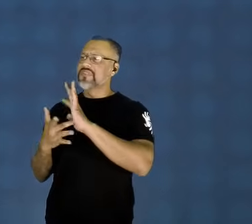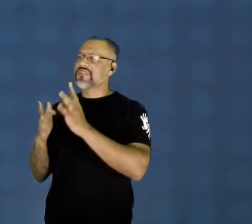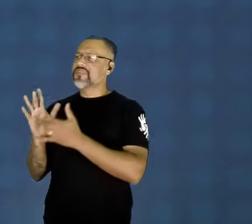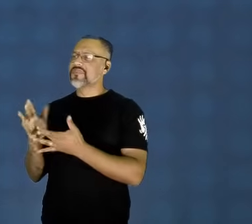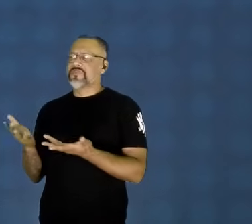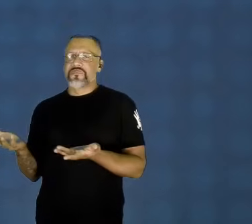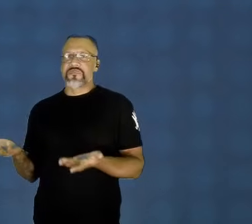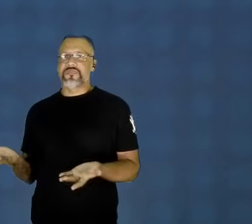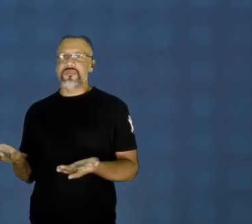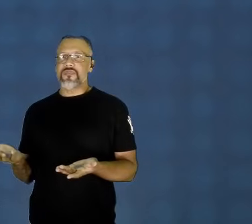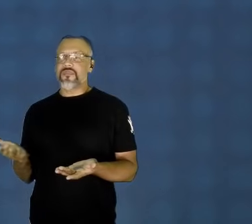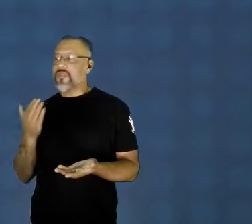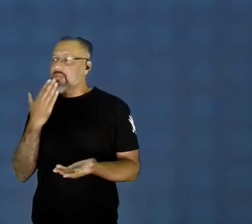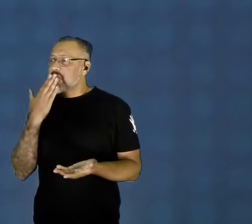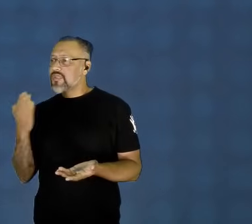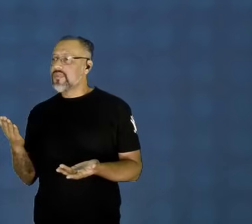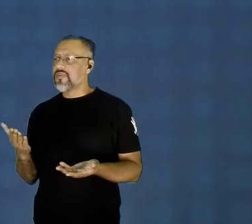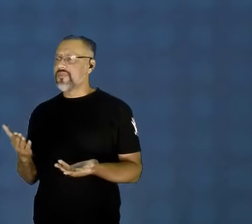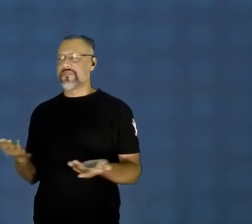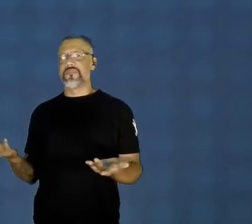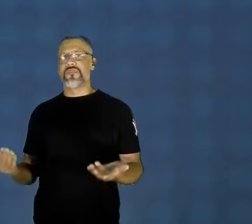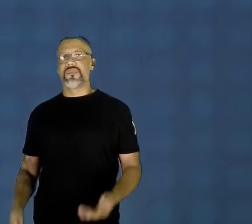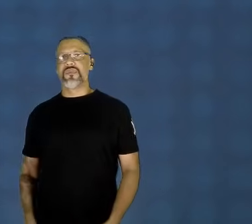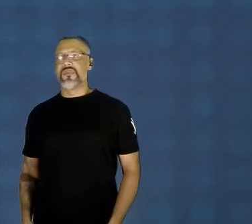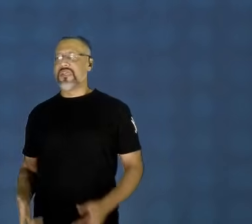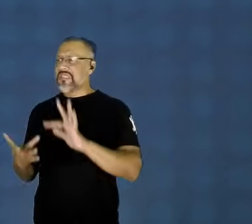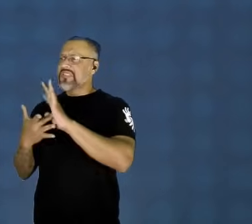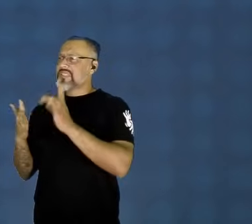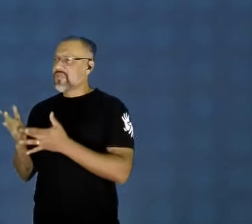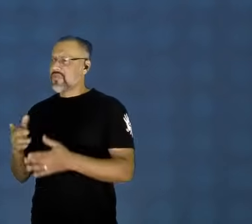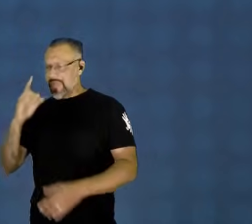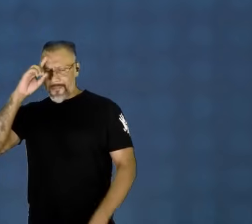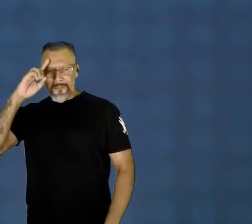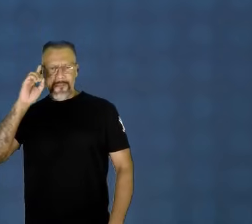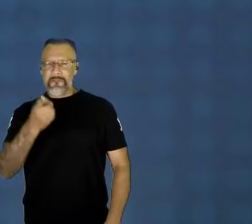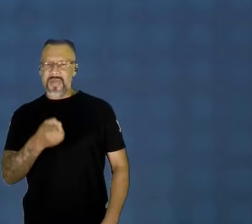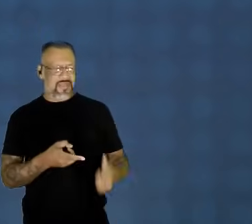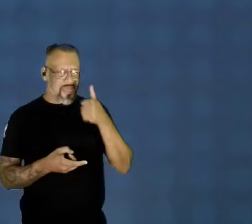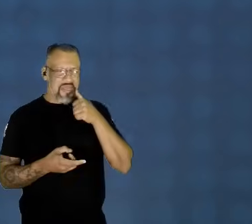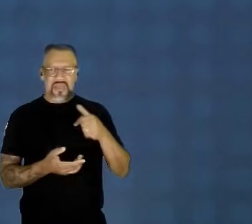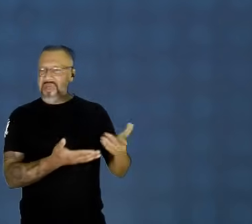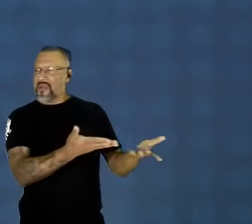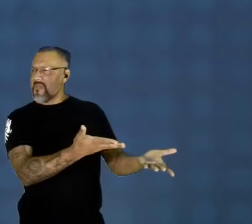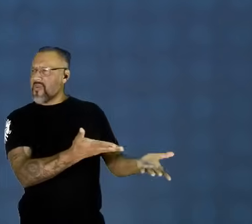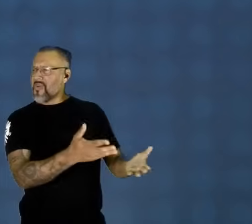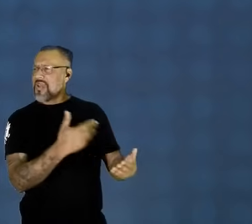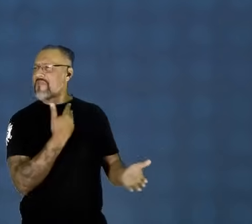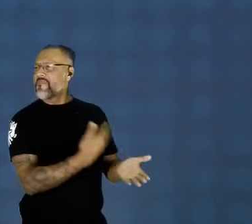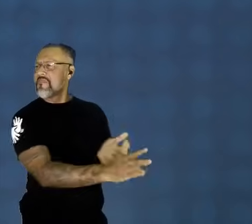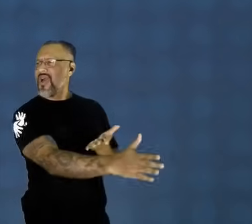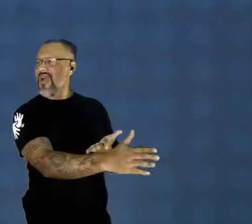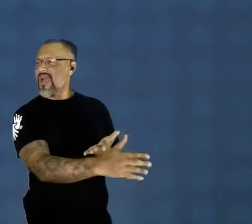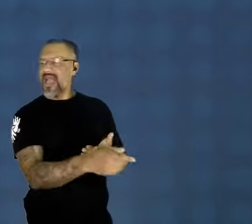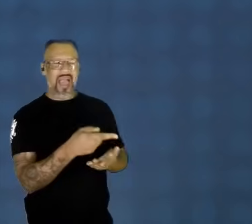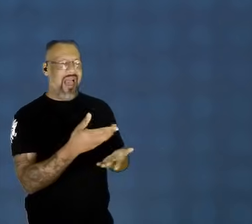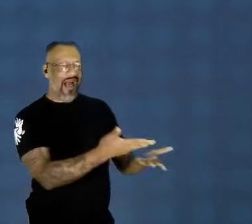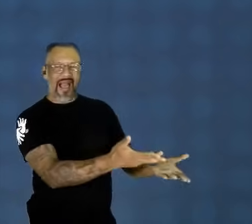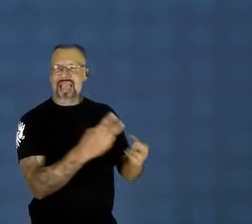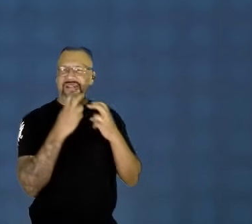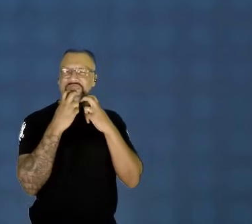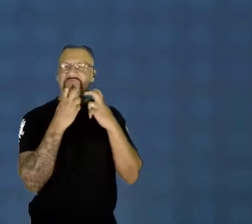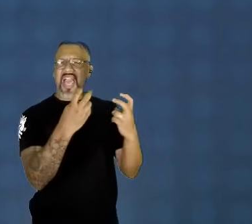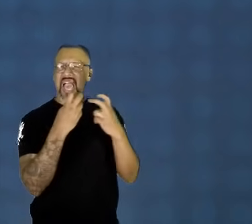se aproximaram dele e pediram: manda embora, pois vem gritando atrás de nós,